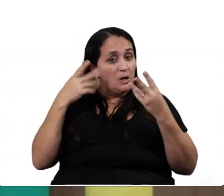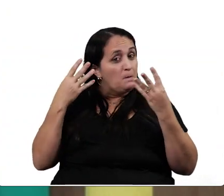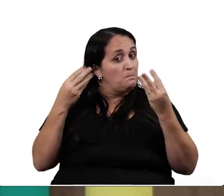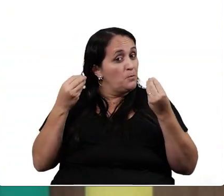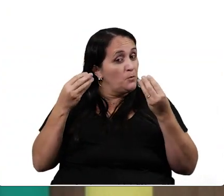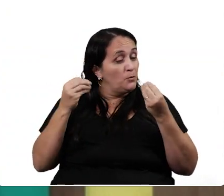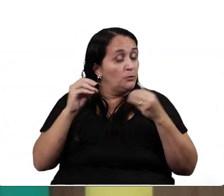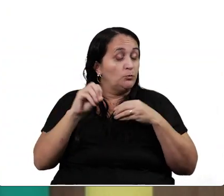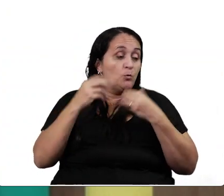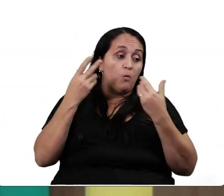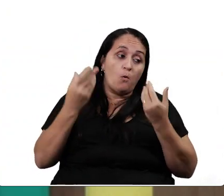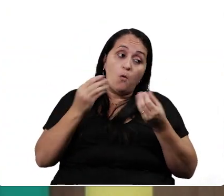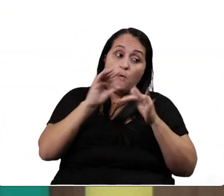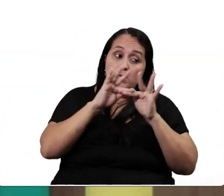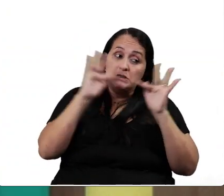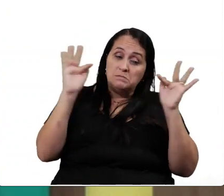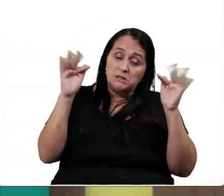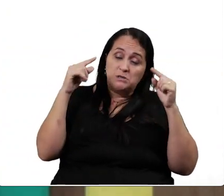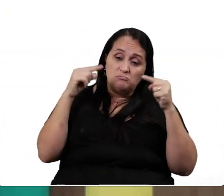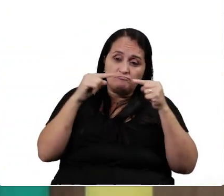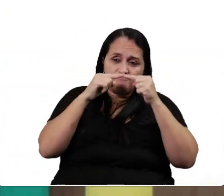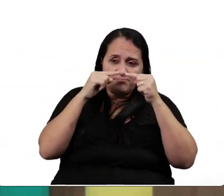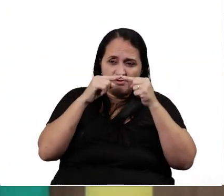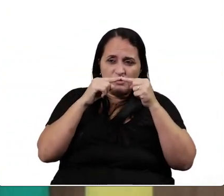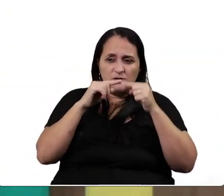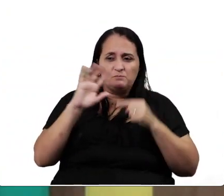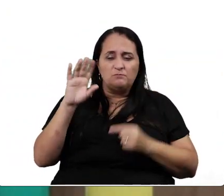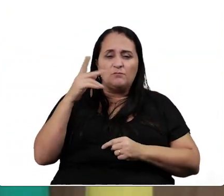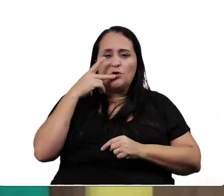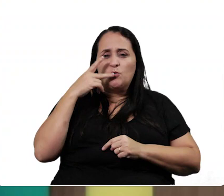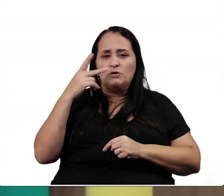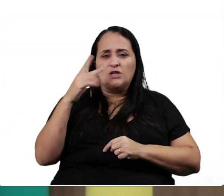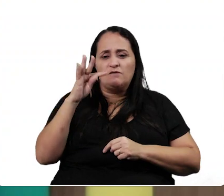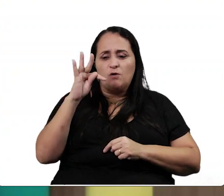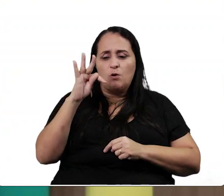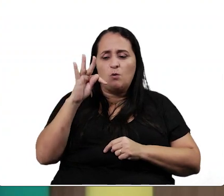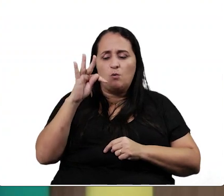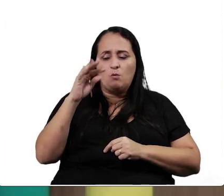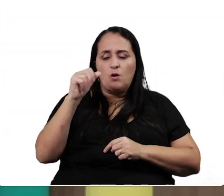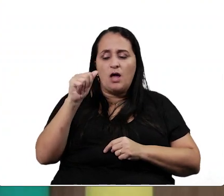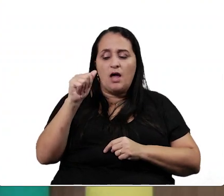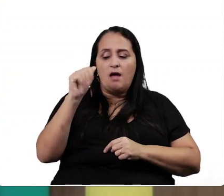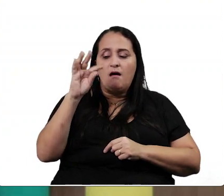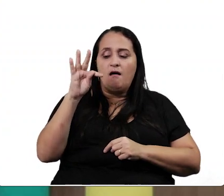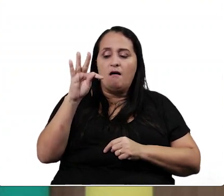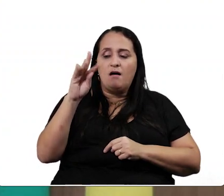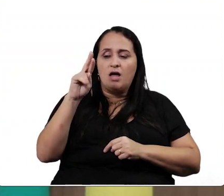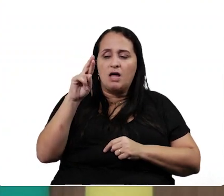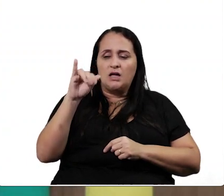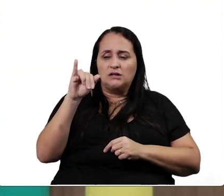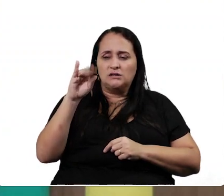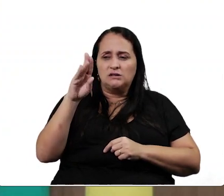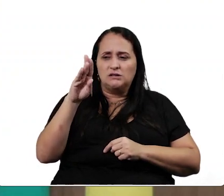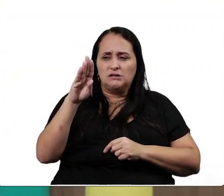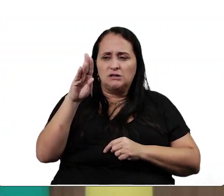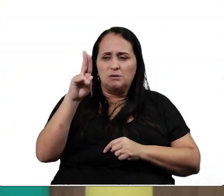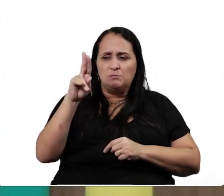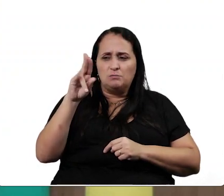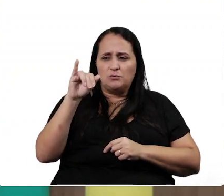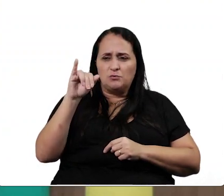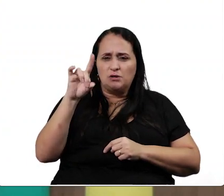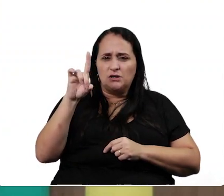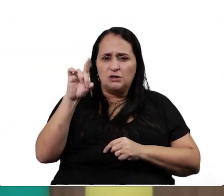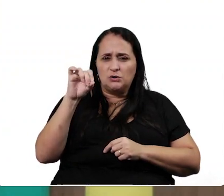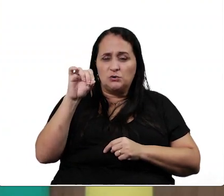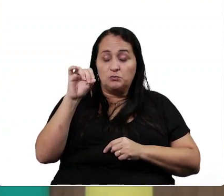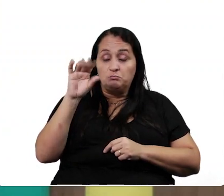que condizia com a frase. Então, quando ele falou atribuído no texto, ele está dizendo que